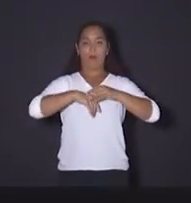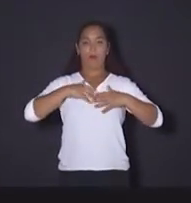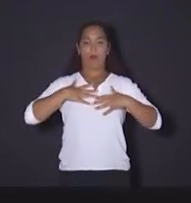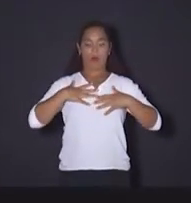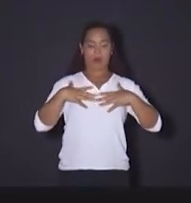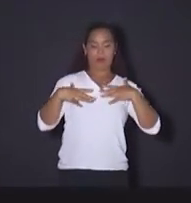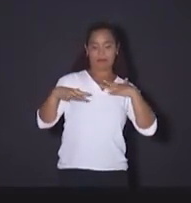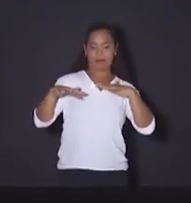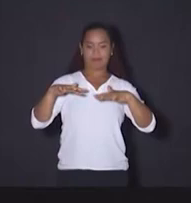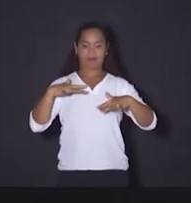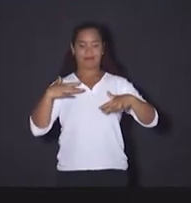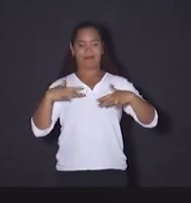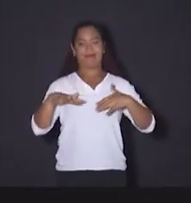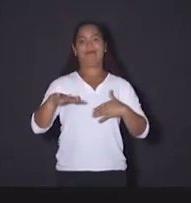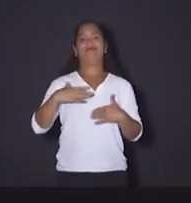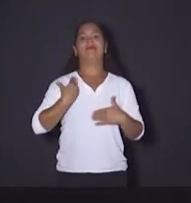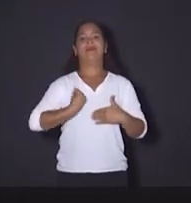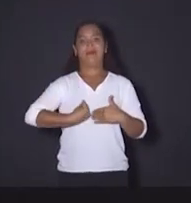logo existo,